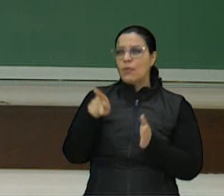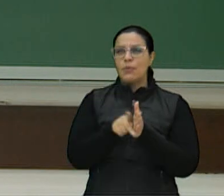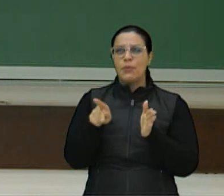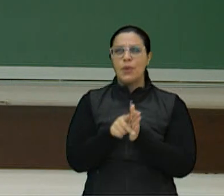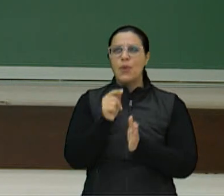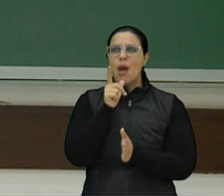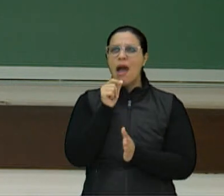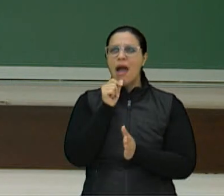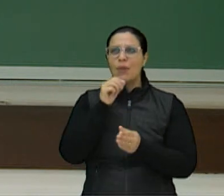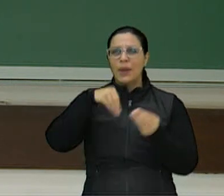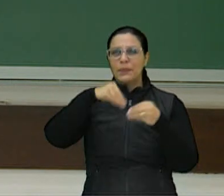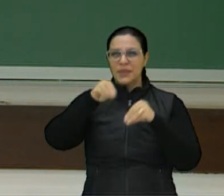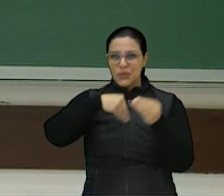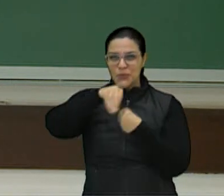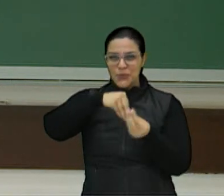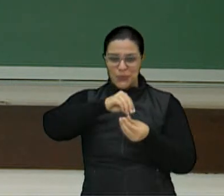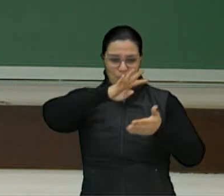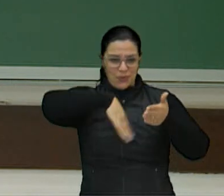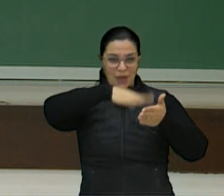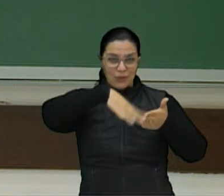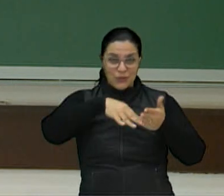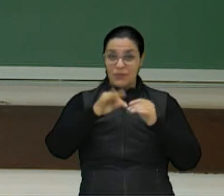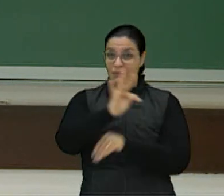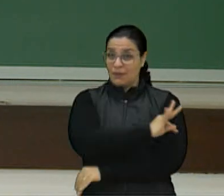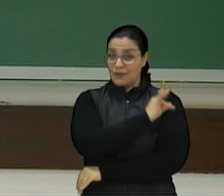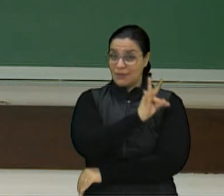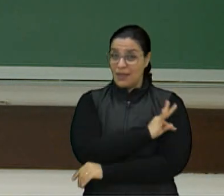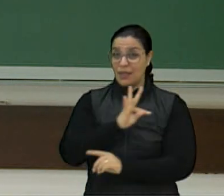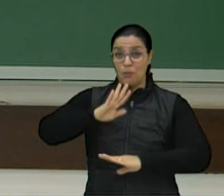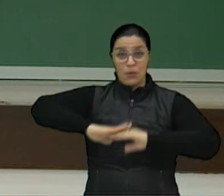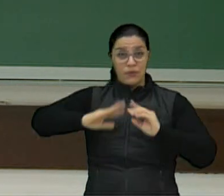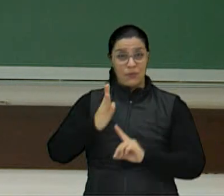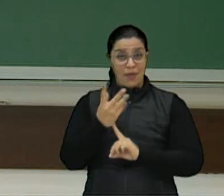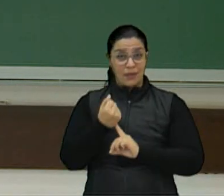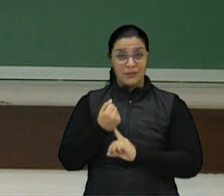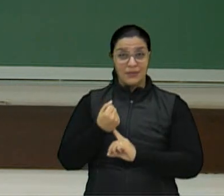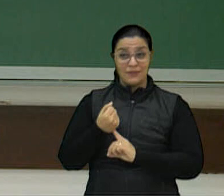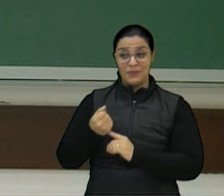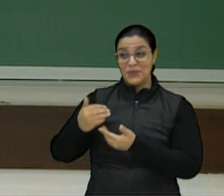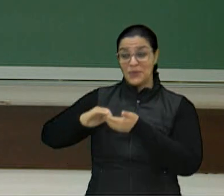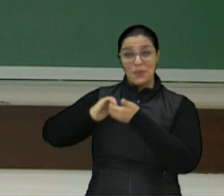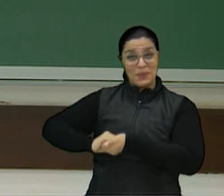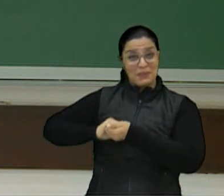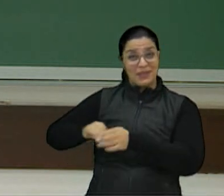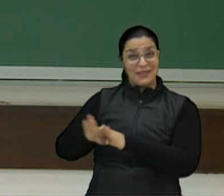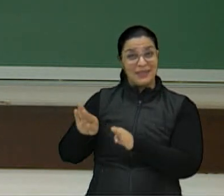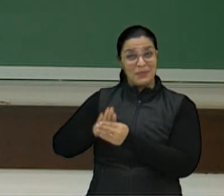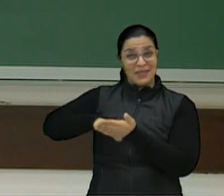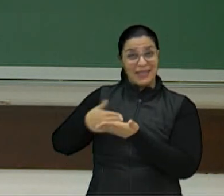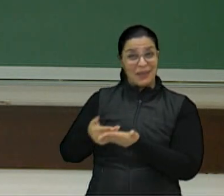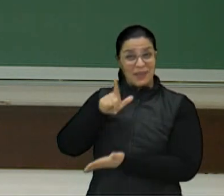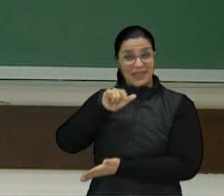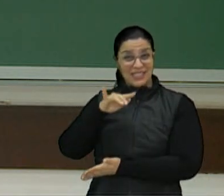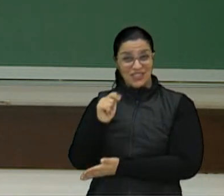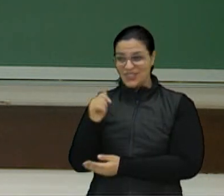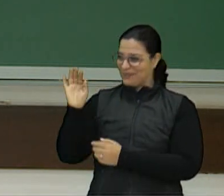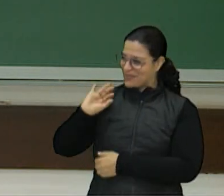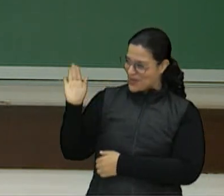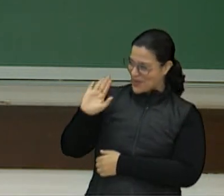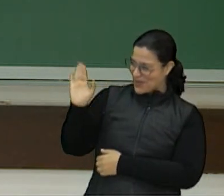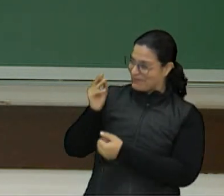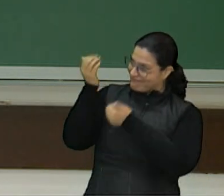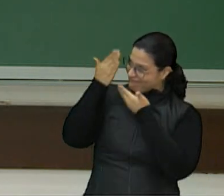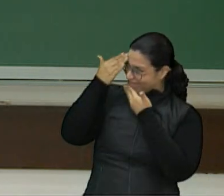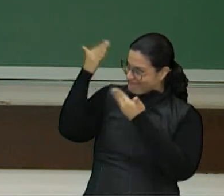aquarela, obras, técnicas e artistas. Vamos cumprimentar a nossa intérprete de Libras, que é a Lígia. Olá, Lígia,